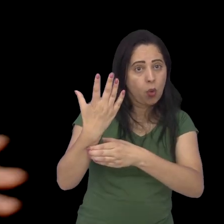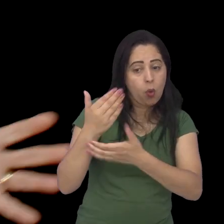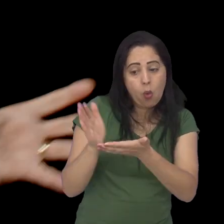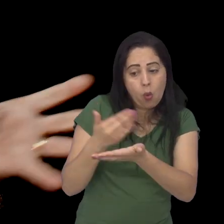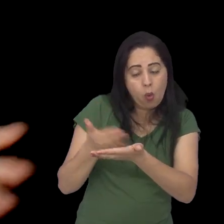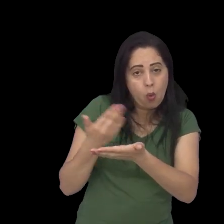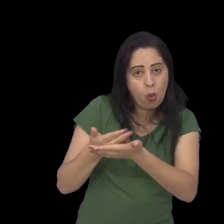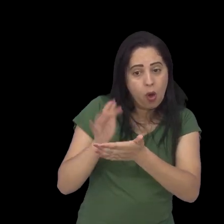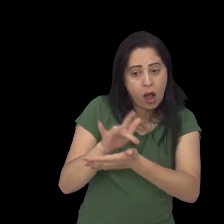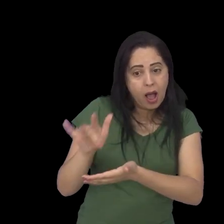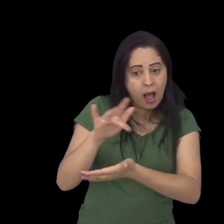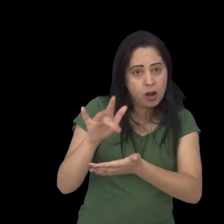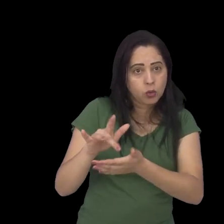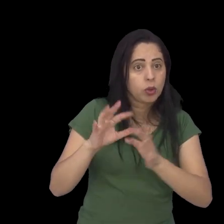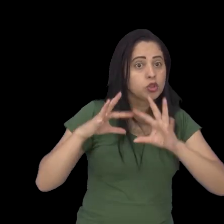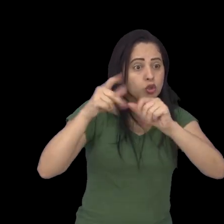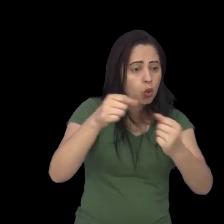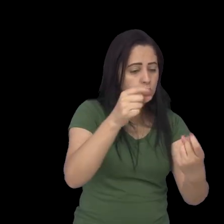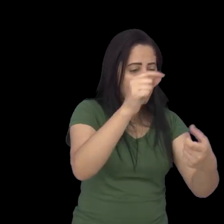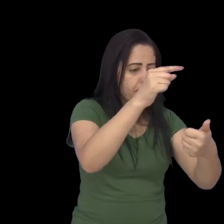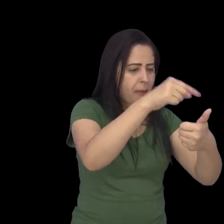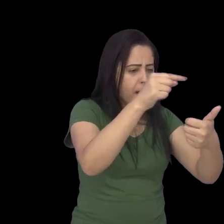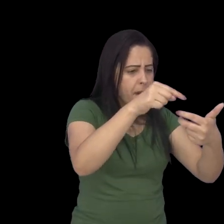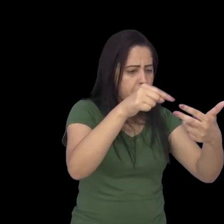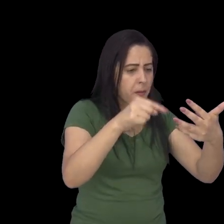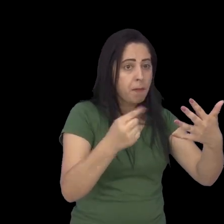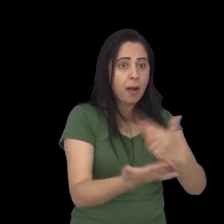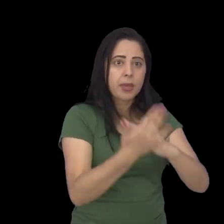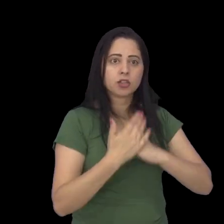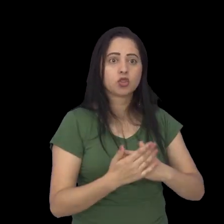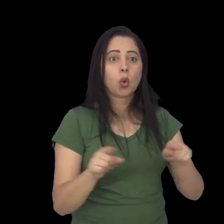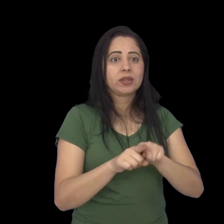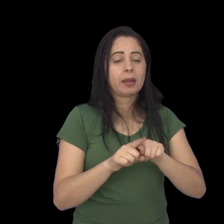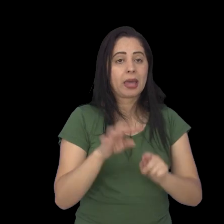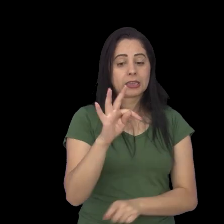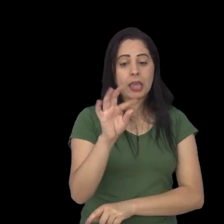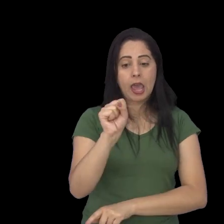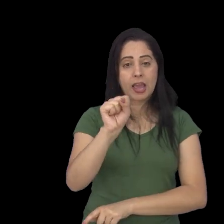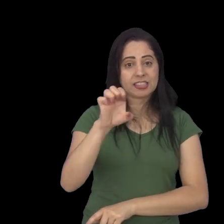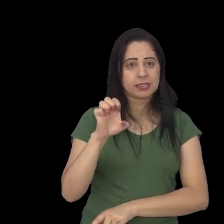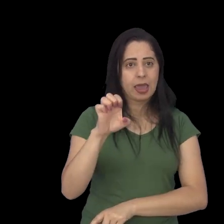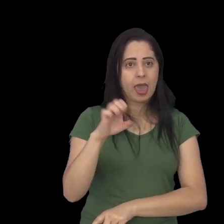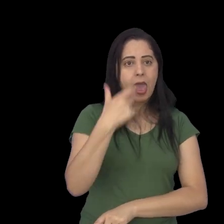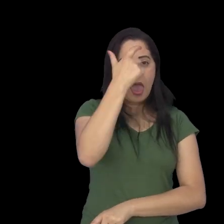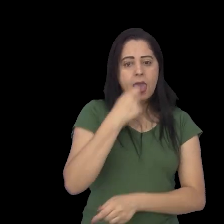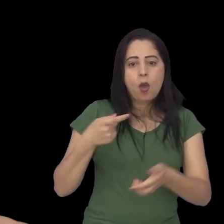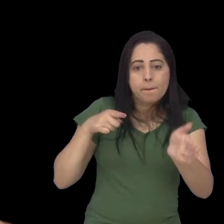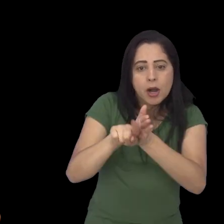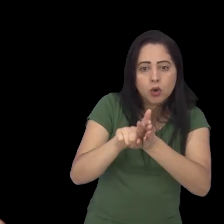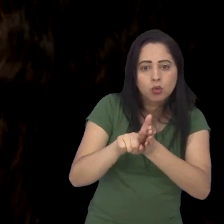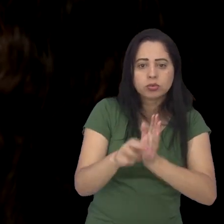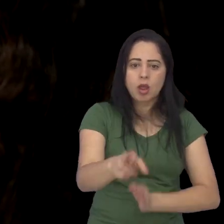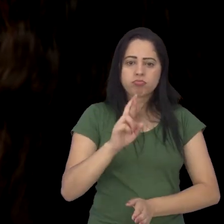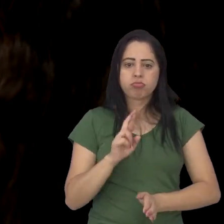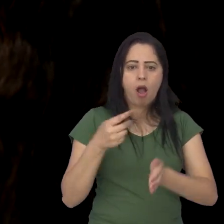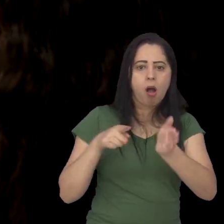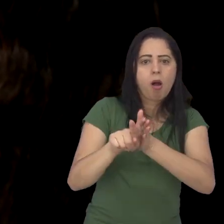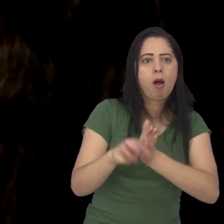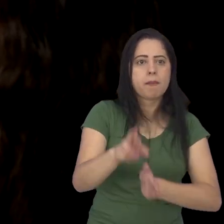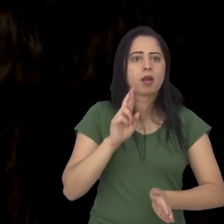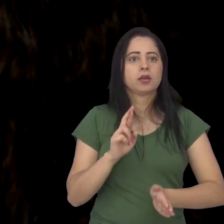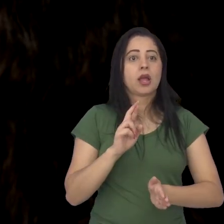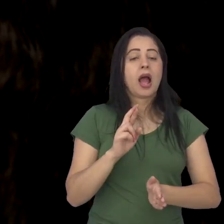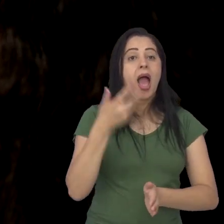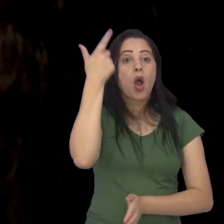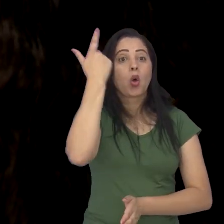né? Então todo mundo ajudou, inclusive o TSE, toda a informação que eu pedia, o TSE me dava. Então deu tempo de fazer o livro e aí a